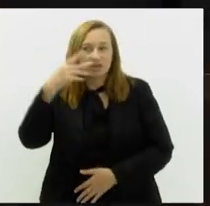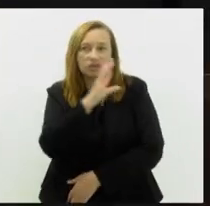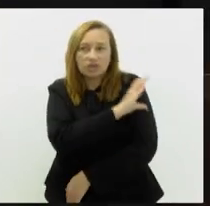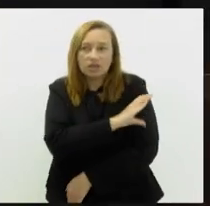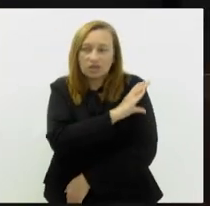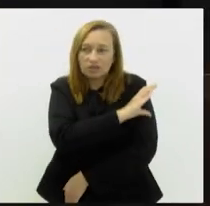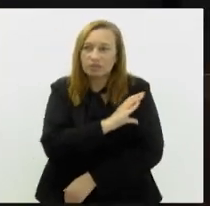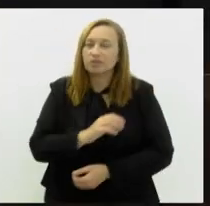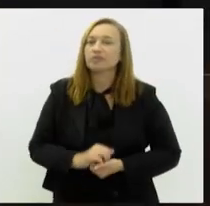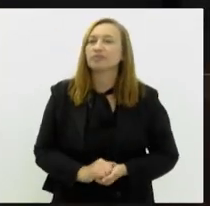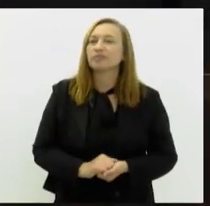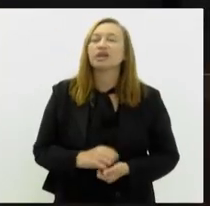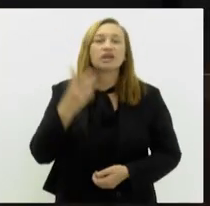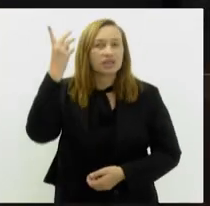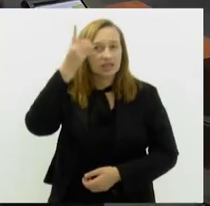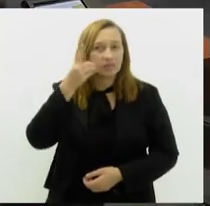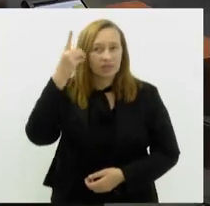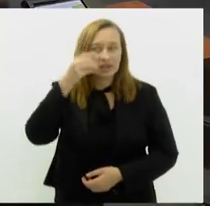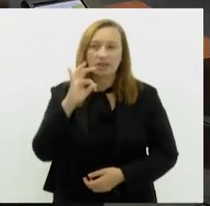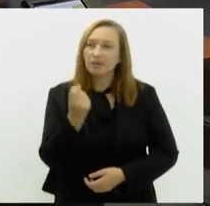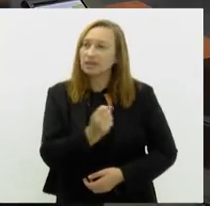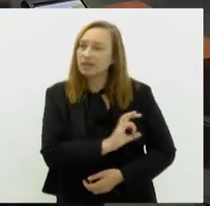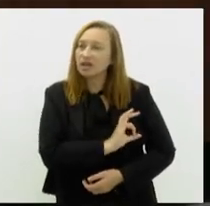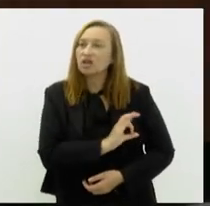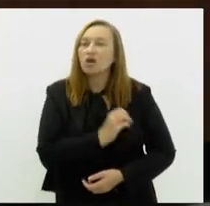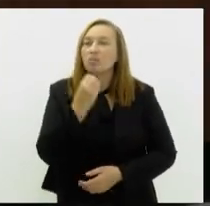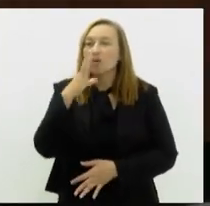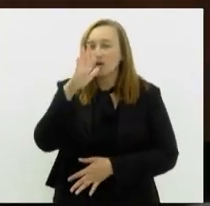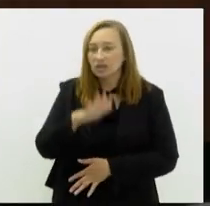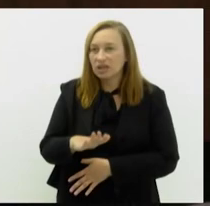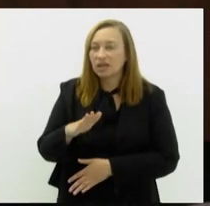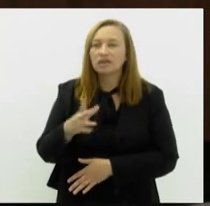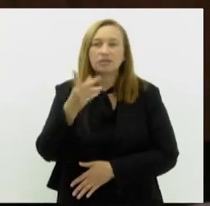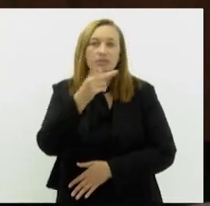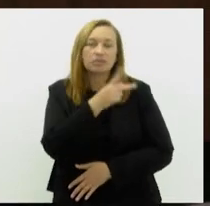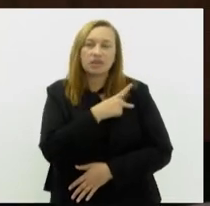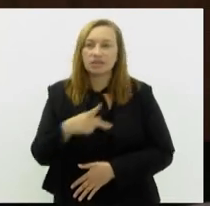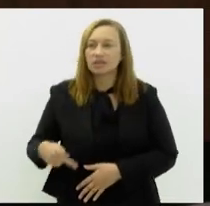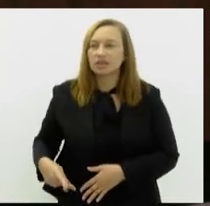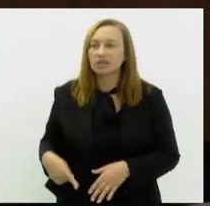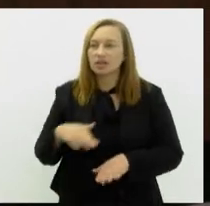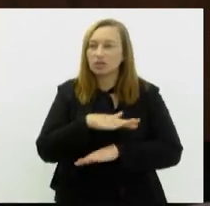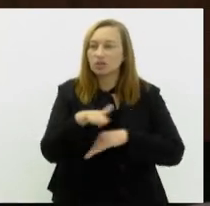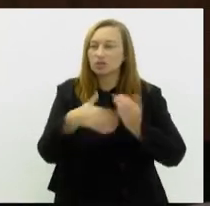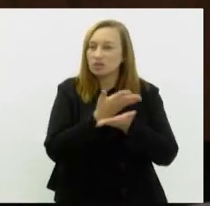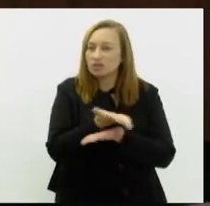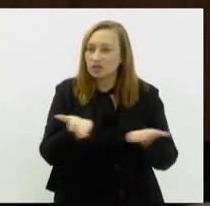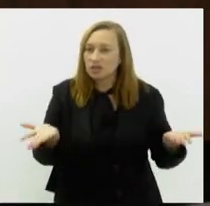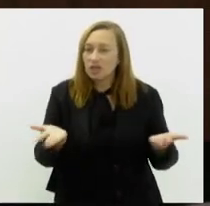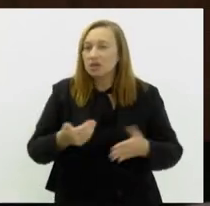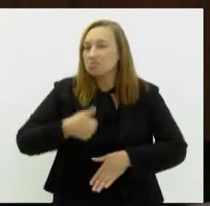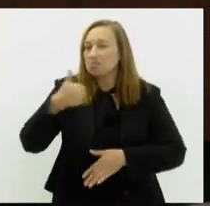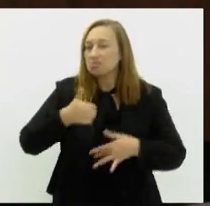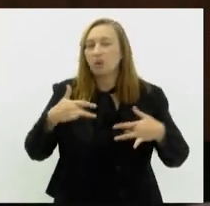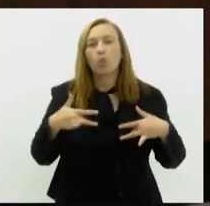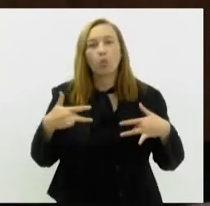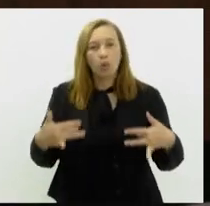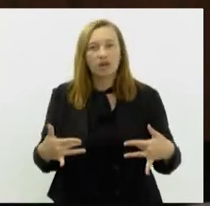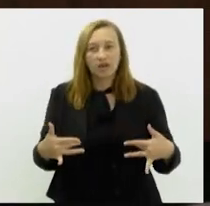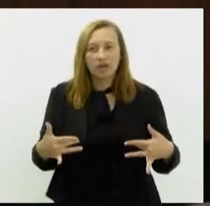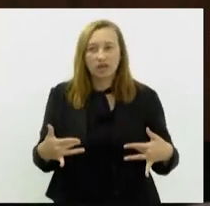Twin. Deputada Marta, por favor. Presidente, boa tarde a todas e todos. Em primeiro lugar, a nossa total